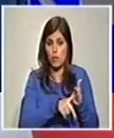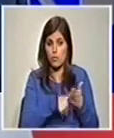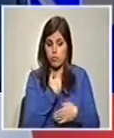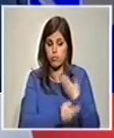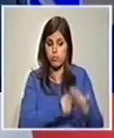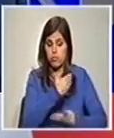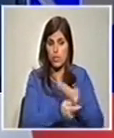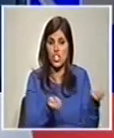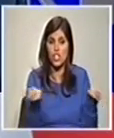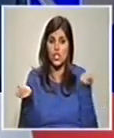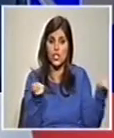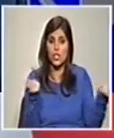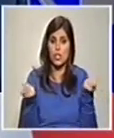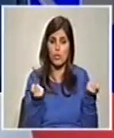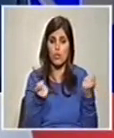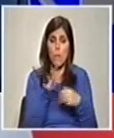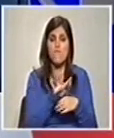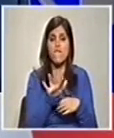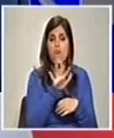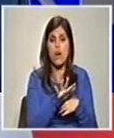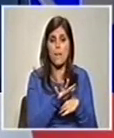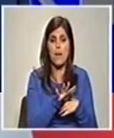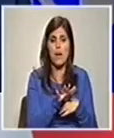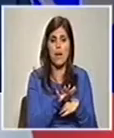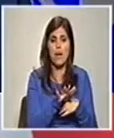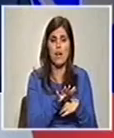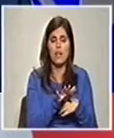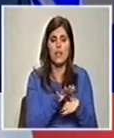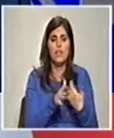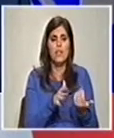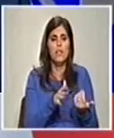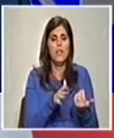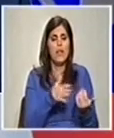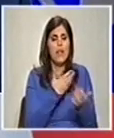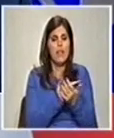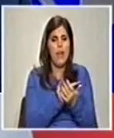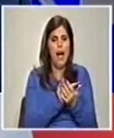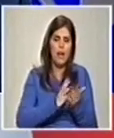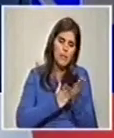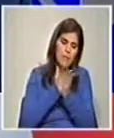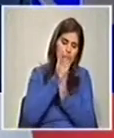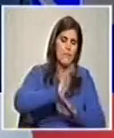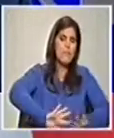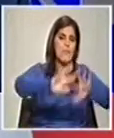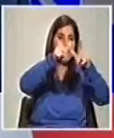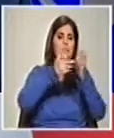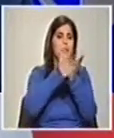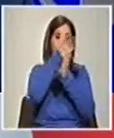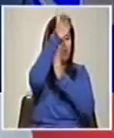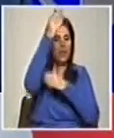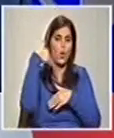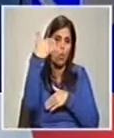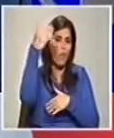sustentabilidade, são geridos de uma forma, portanto, que lhes dê continuidade e estabilidade. E, portanto,